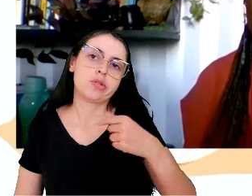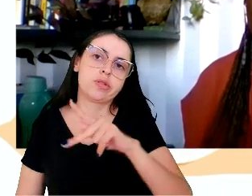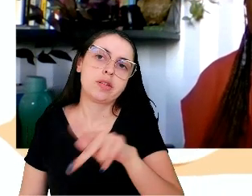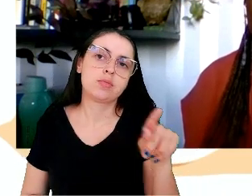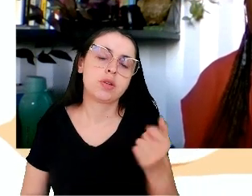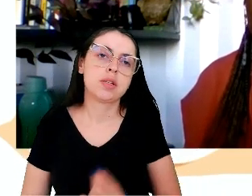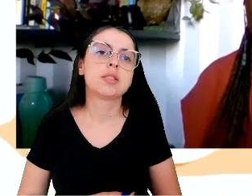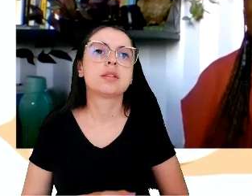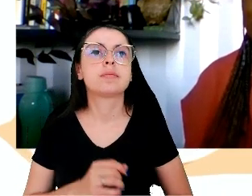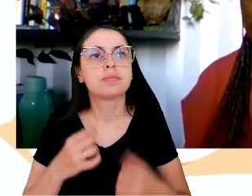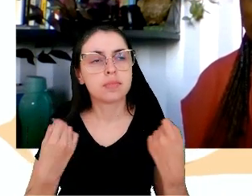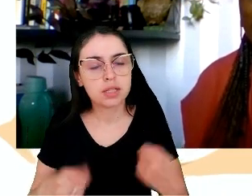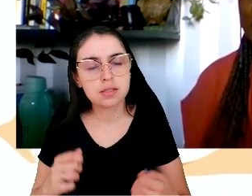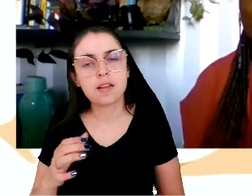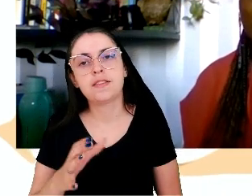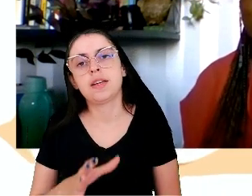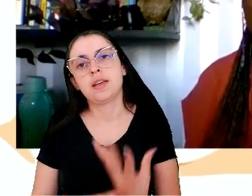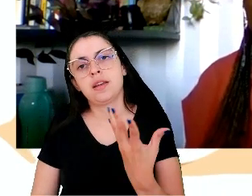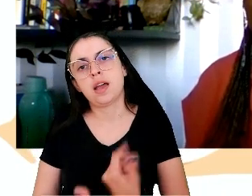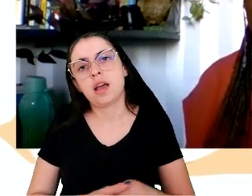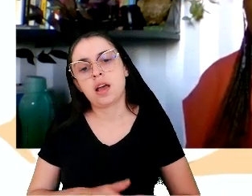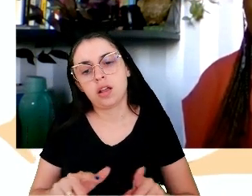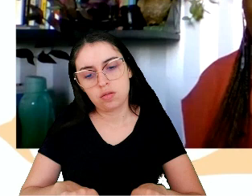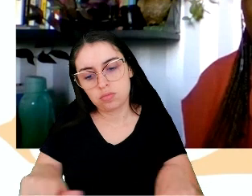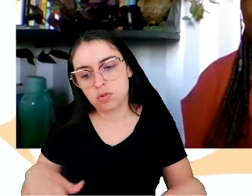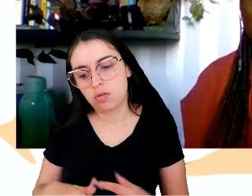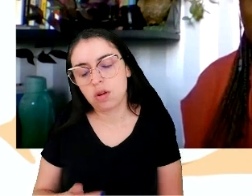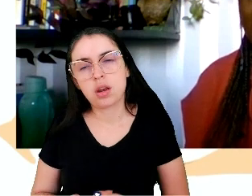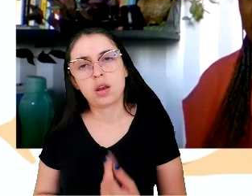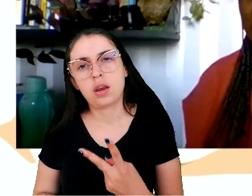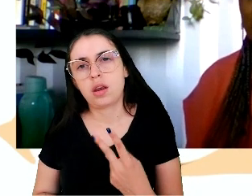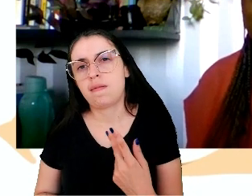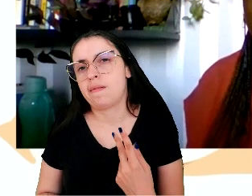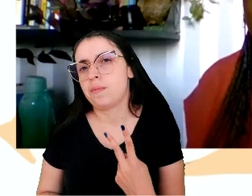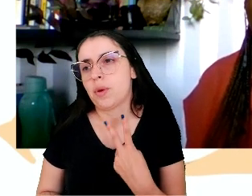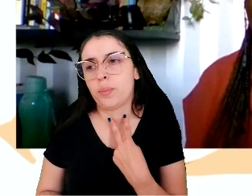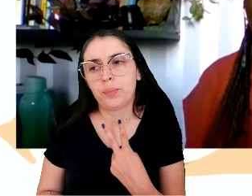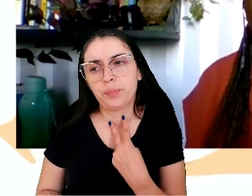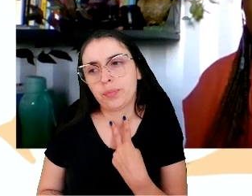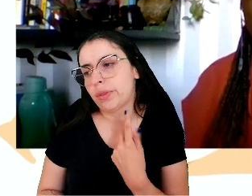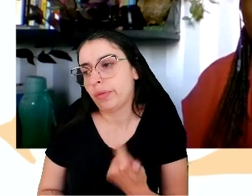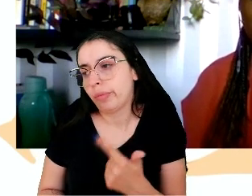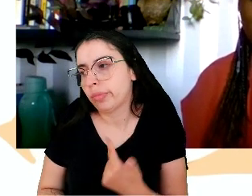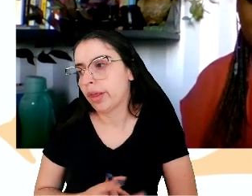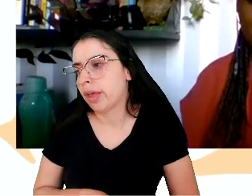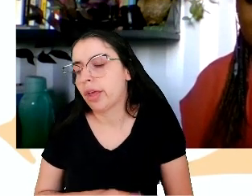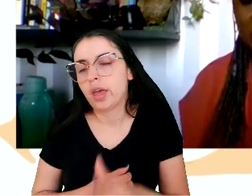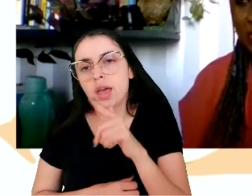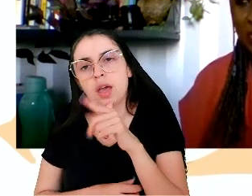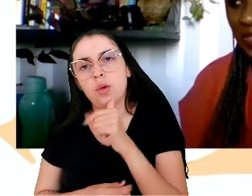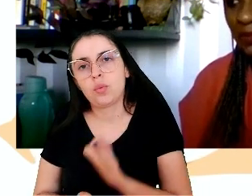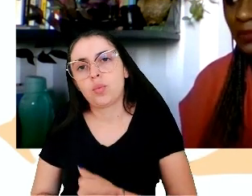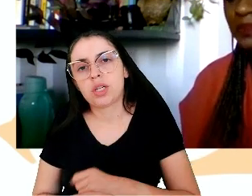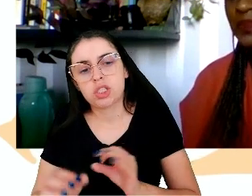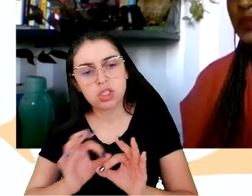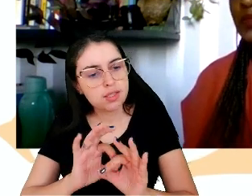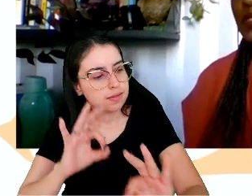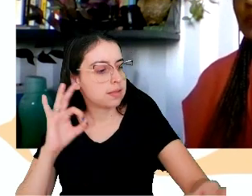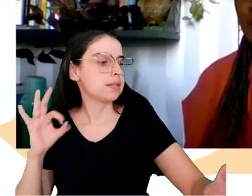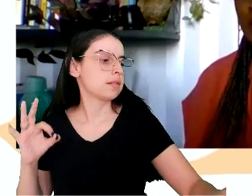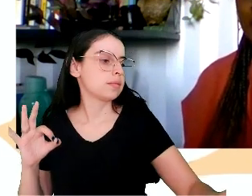criar estratégias no caso de lugares onde a gente não tem água potável e não temos condições de distanciamento